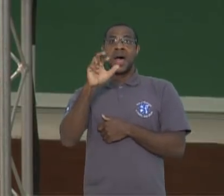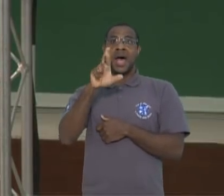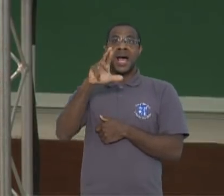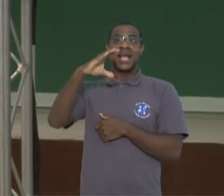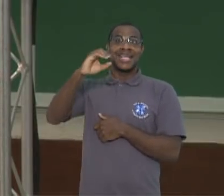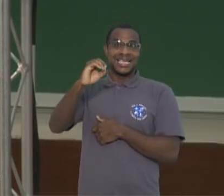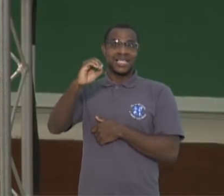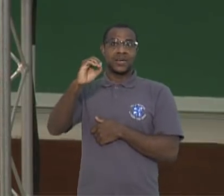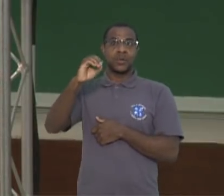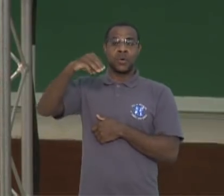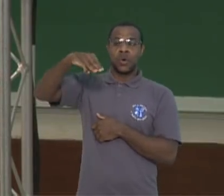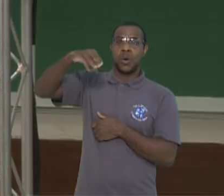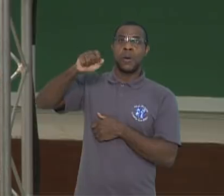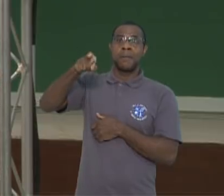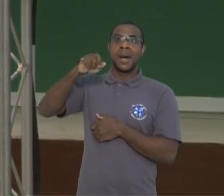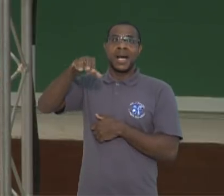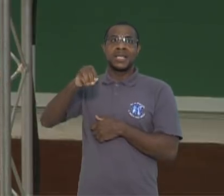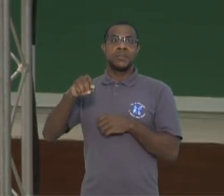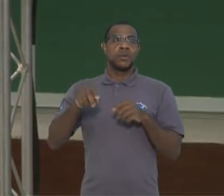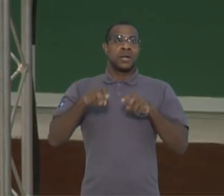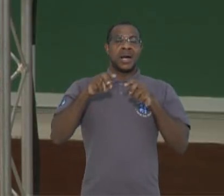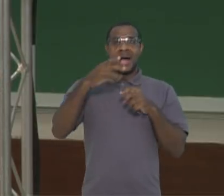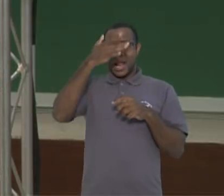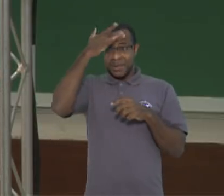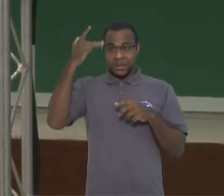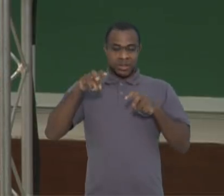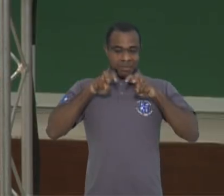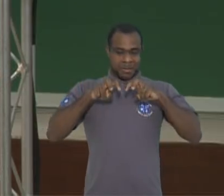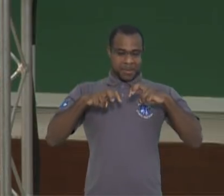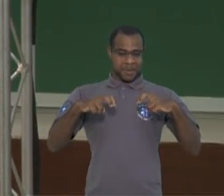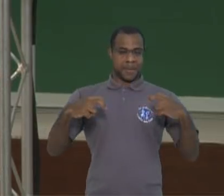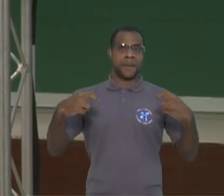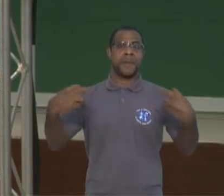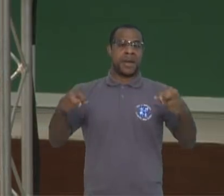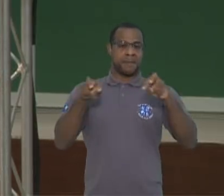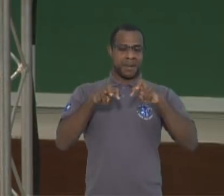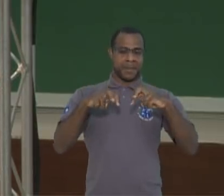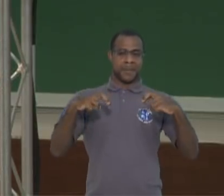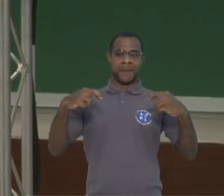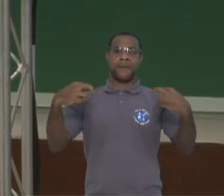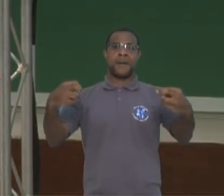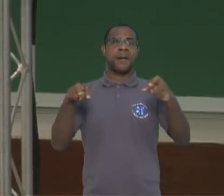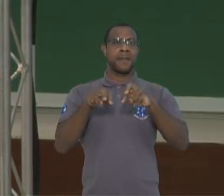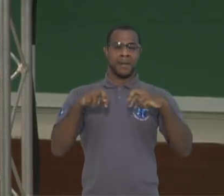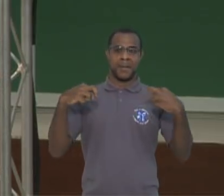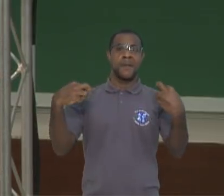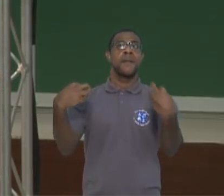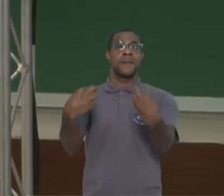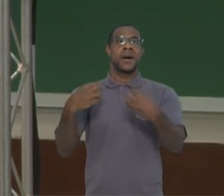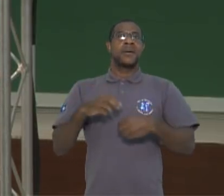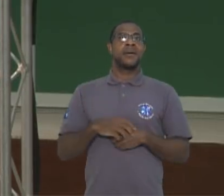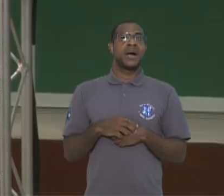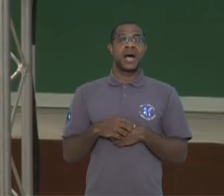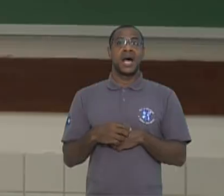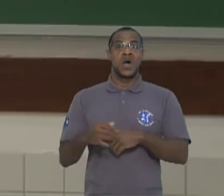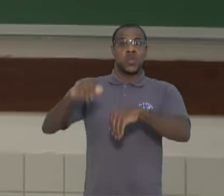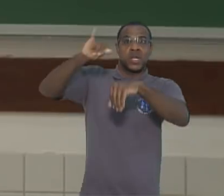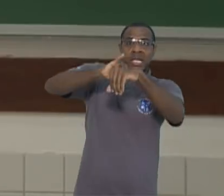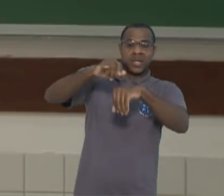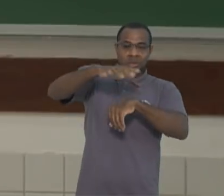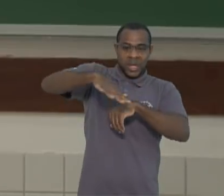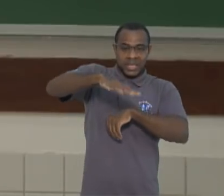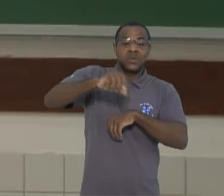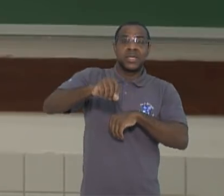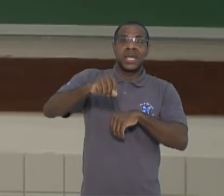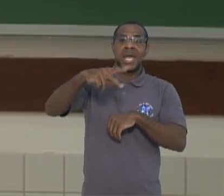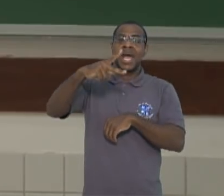público ficava sentadinho ao redor. É, ó, três andares, né? E aqui no centro, o palco, né? Onde